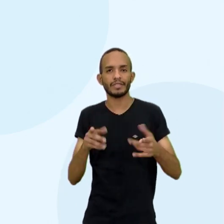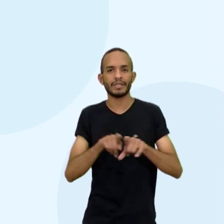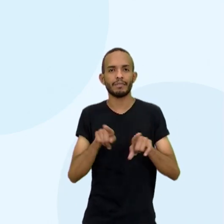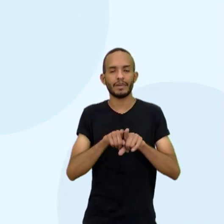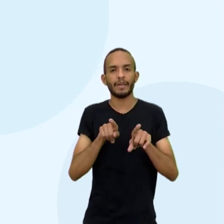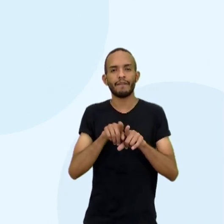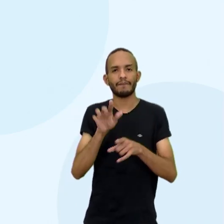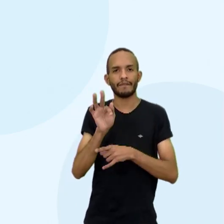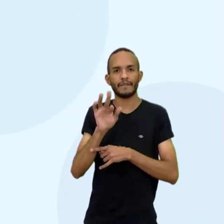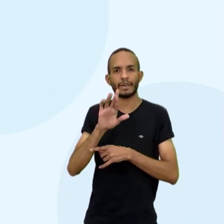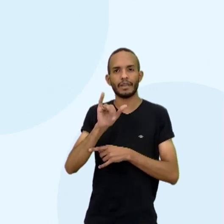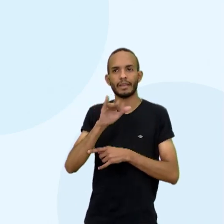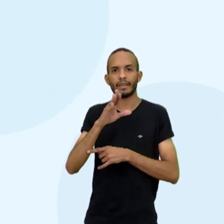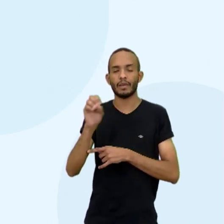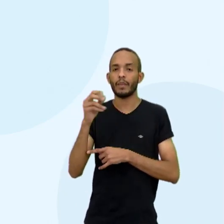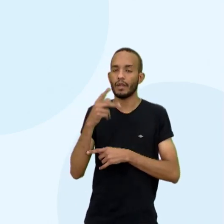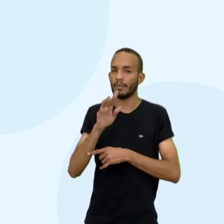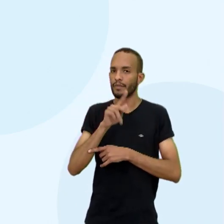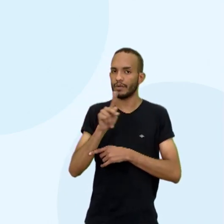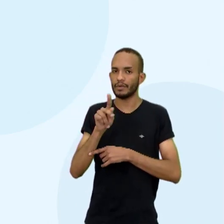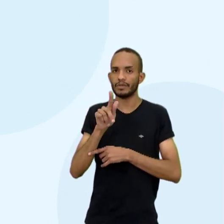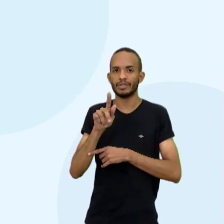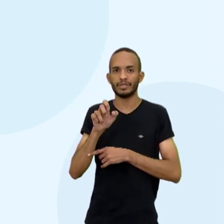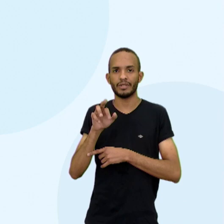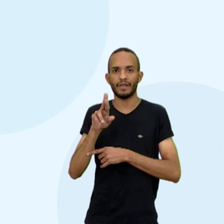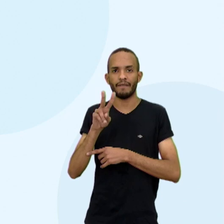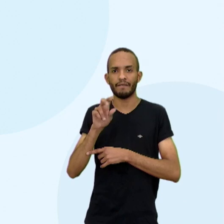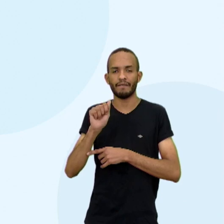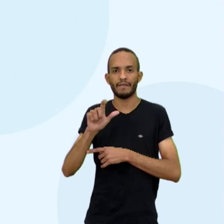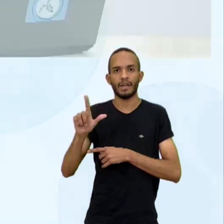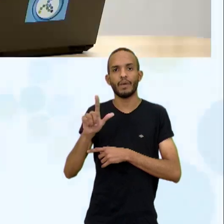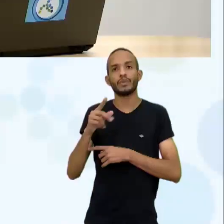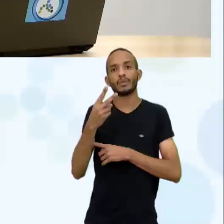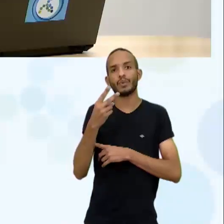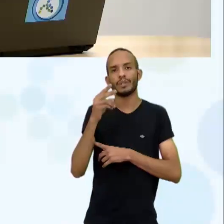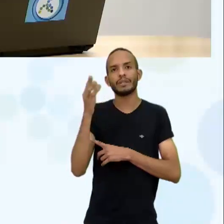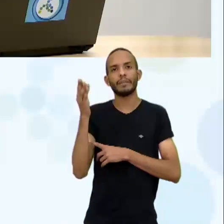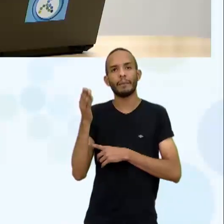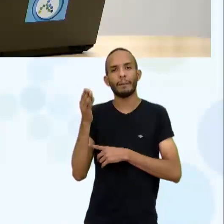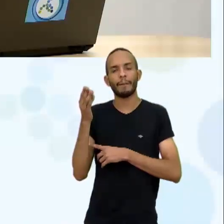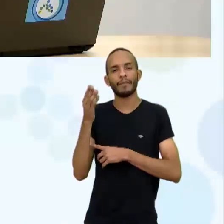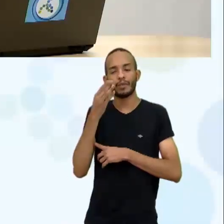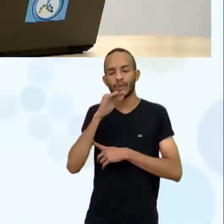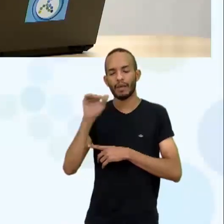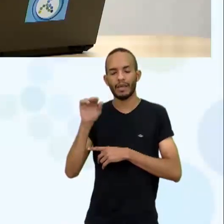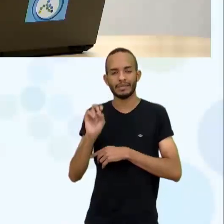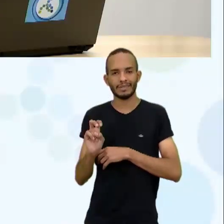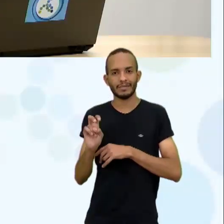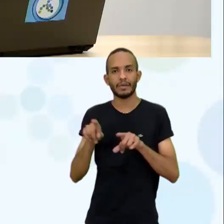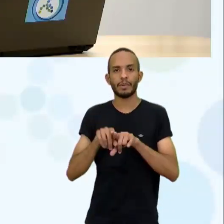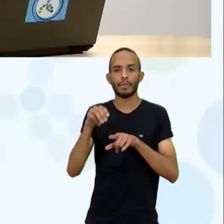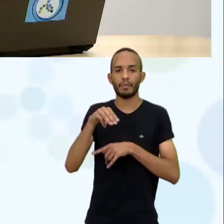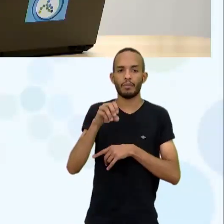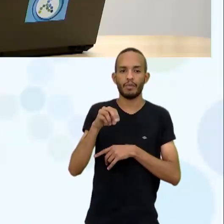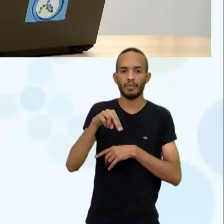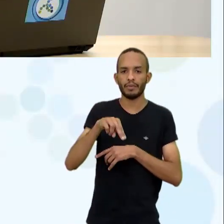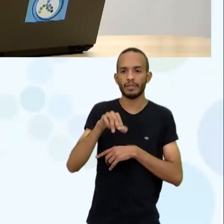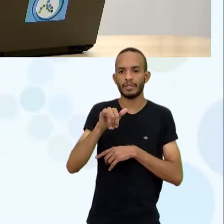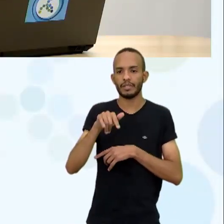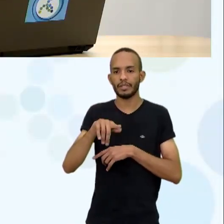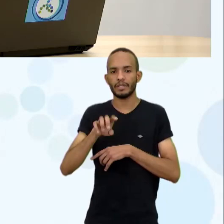deixar em fração, tá bom? O professor Gerval colocou em fração lá no chat. Colocou lá 2/5. 2/5. A Monique também escreveu aqui pra mim, ela